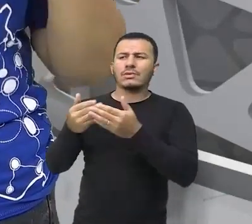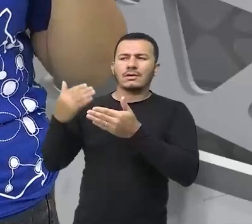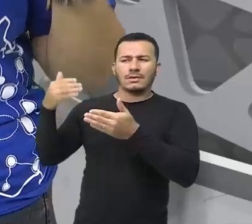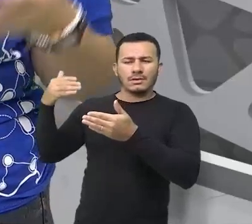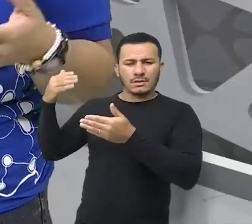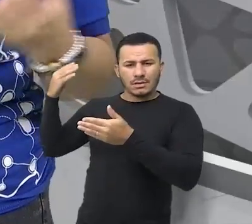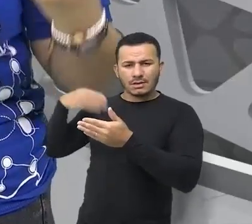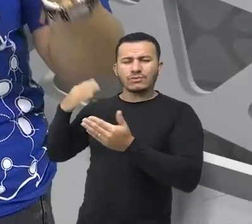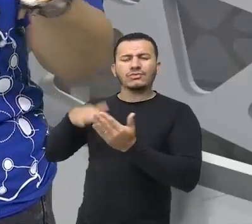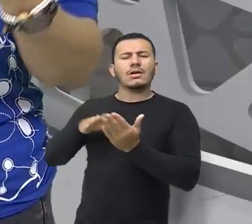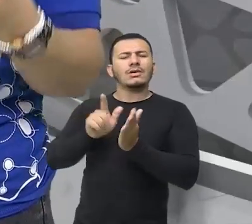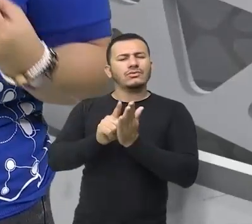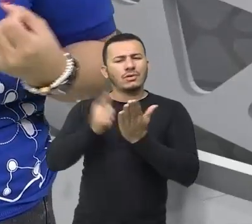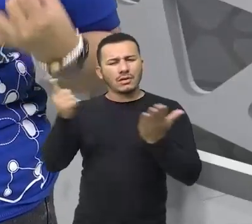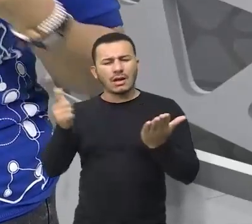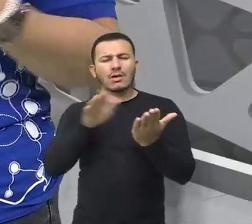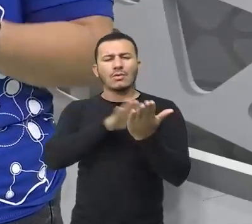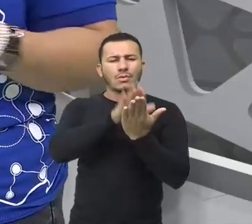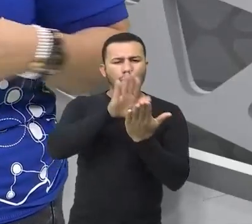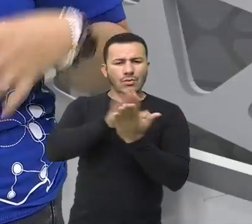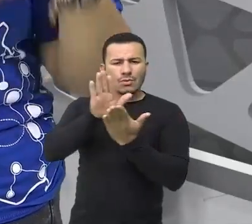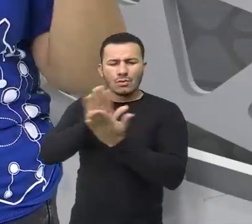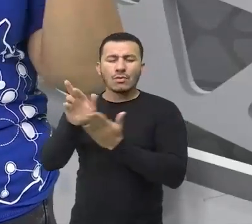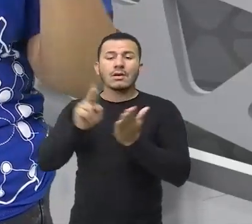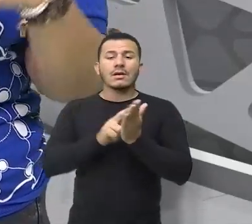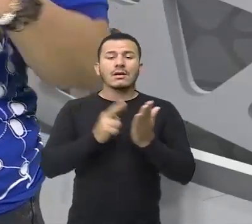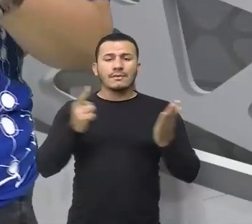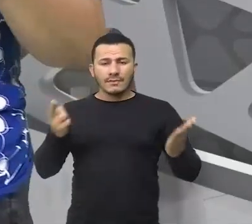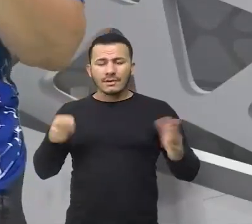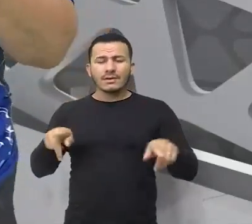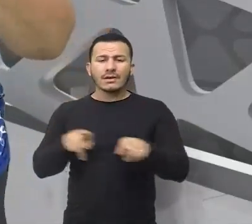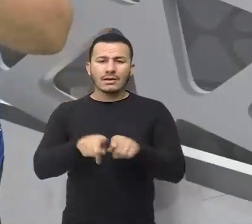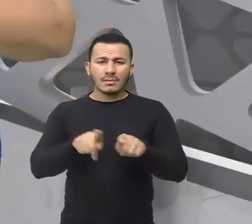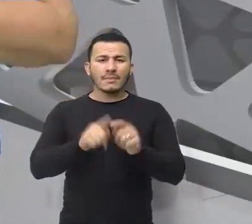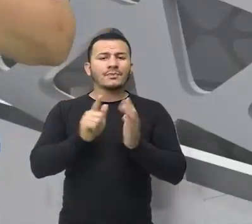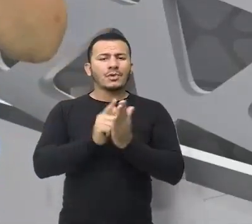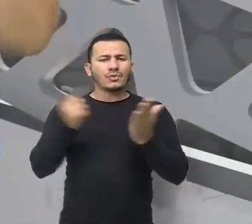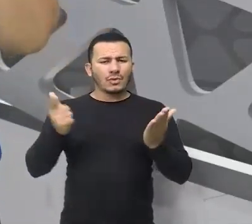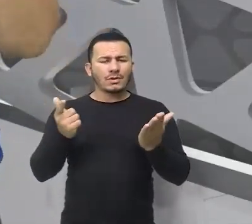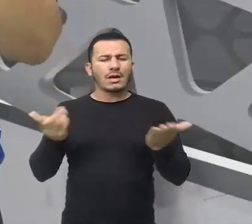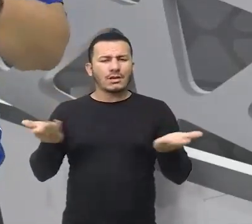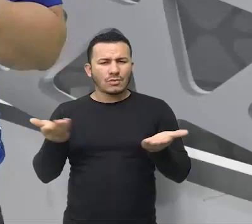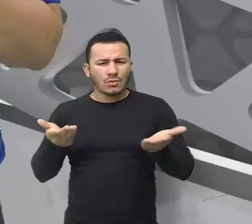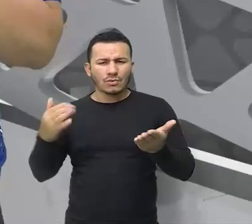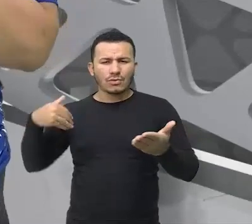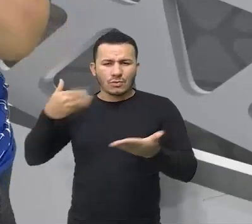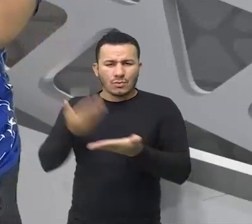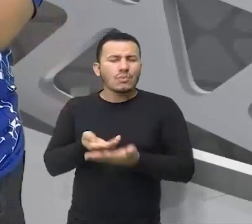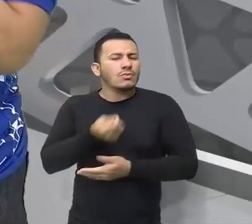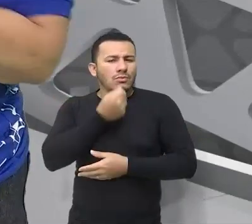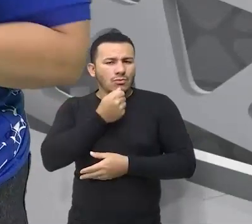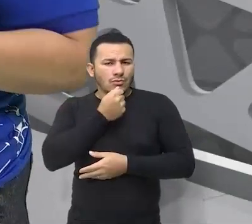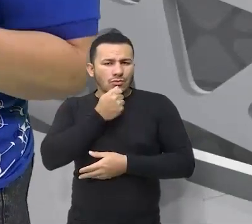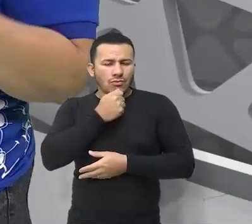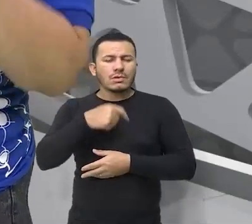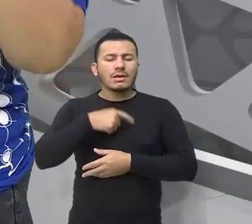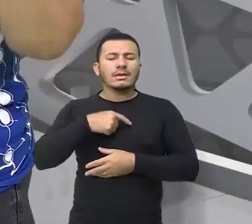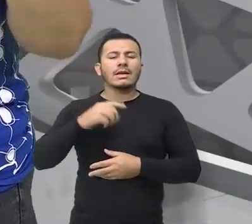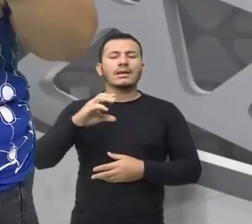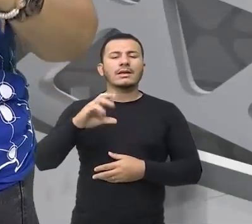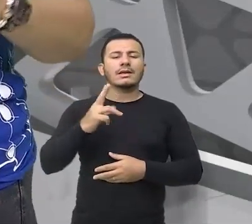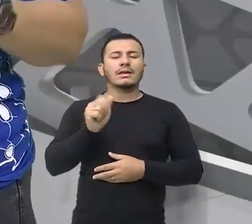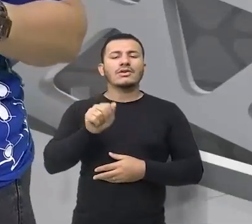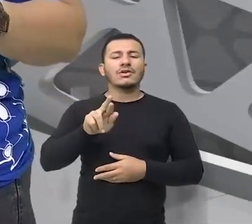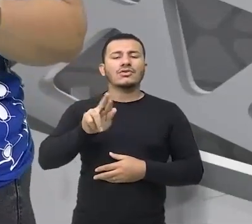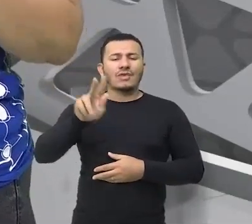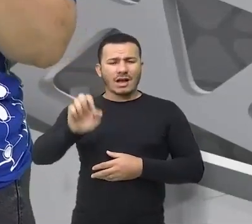publicações impressas, jornais, revistas, inclusive jornais mais tradicionais, até hoje mantém a seção da charge, em